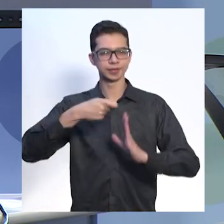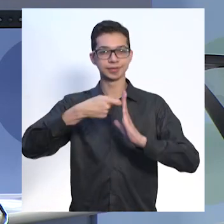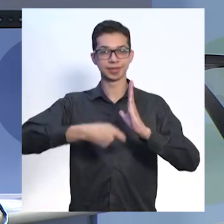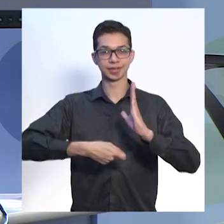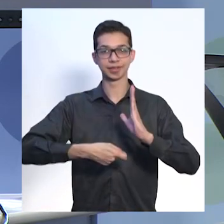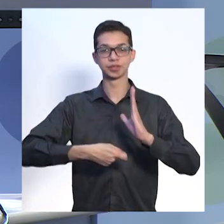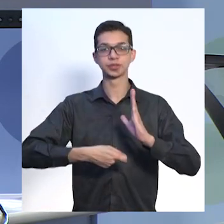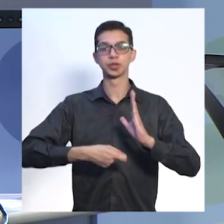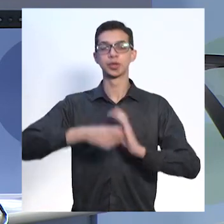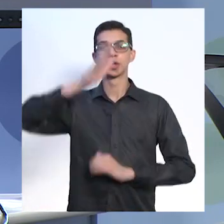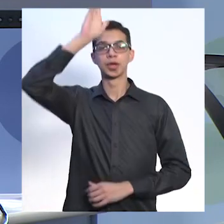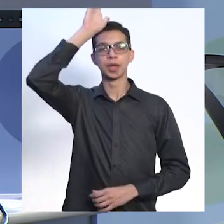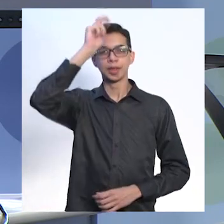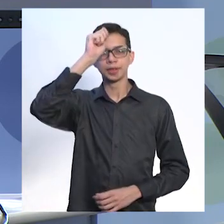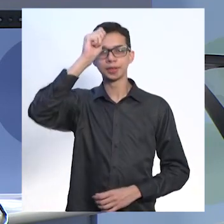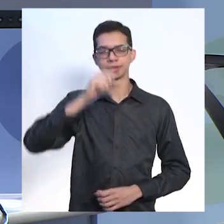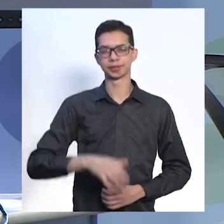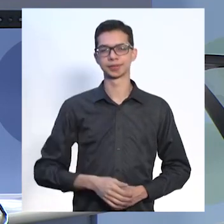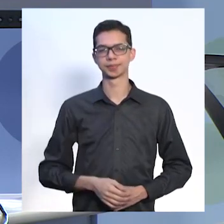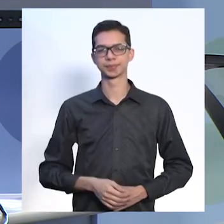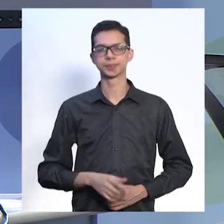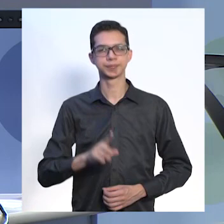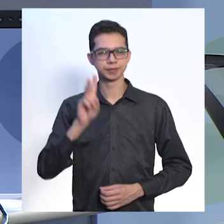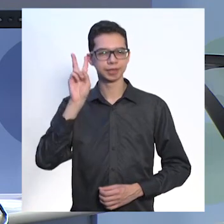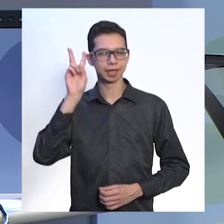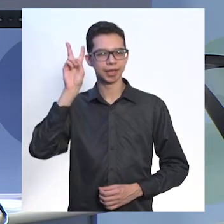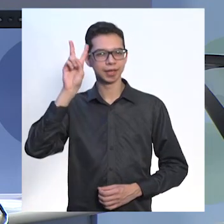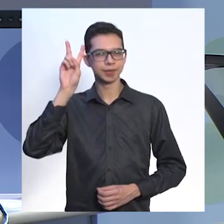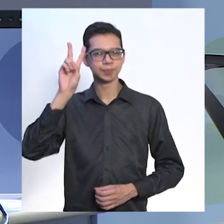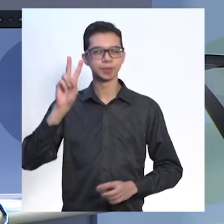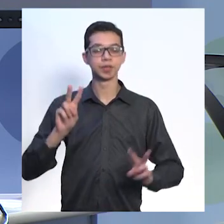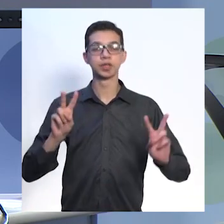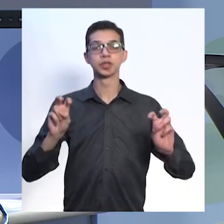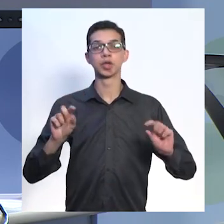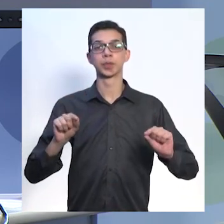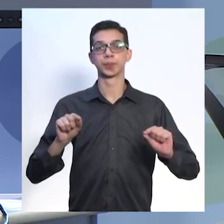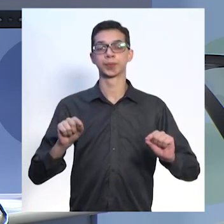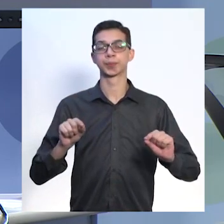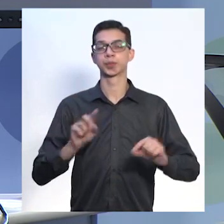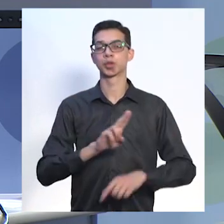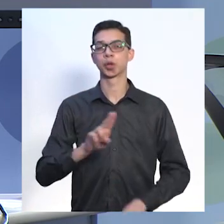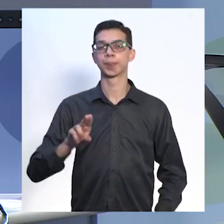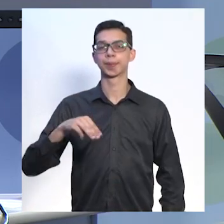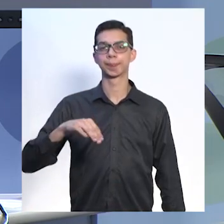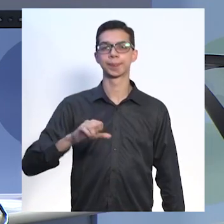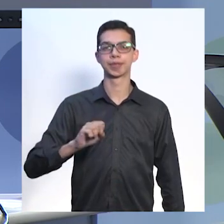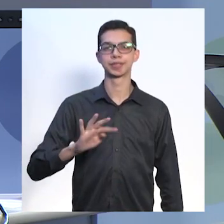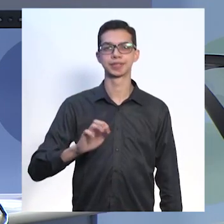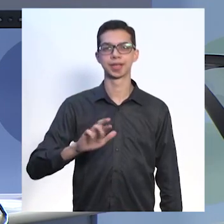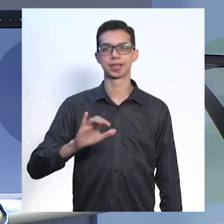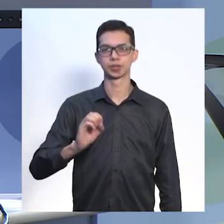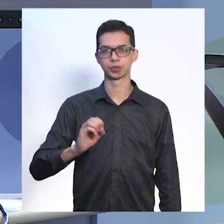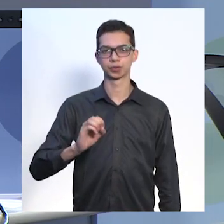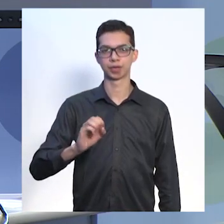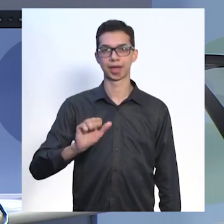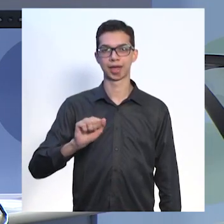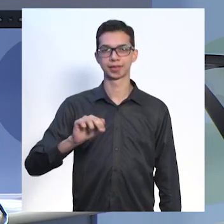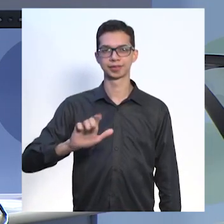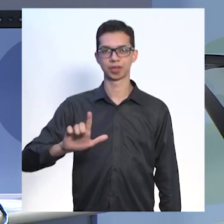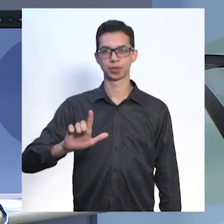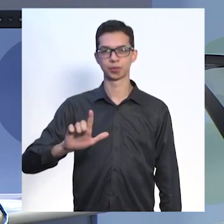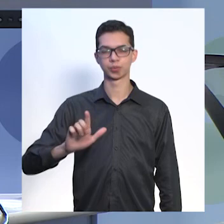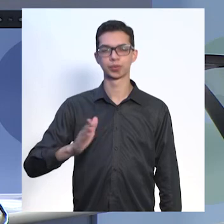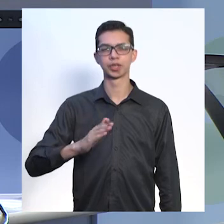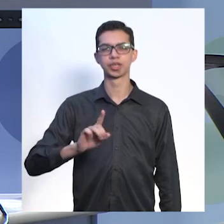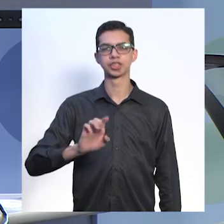da galinha, do anel, o mistério do anel de pérolas que nós lemos na terça e terminamos ontem o nosso conto, né?